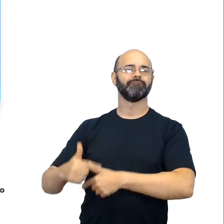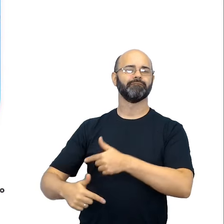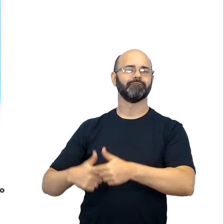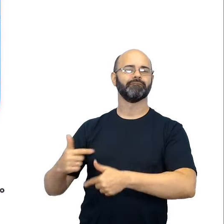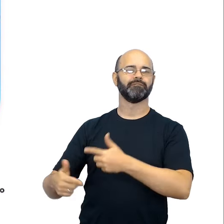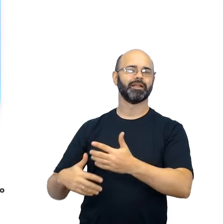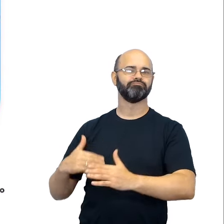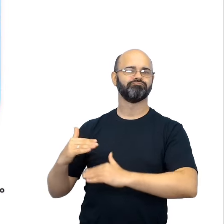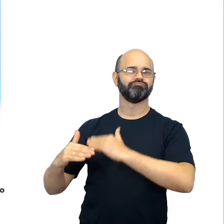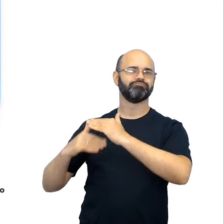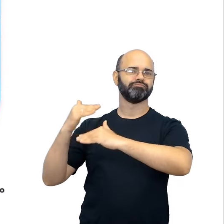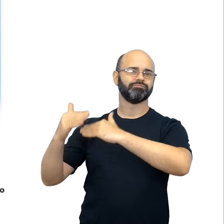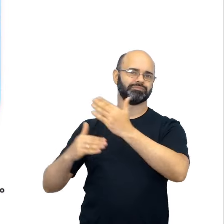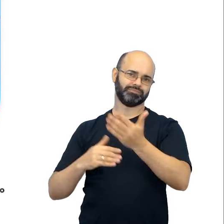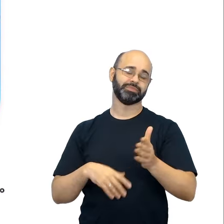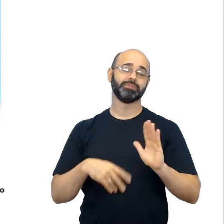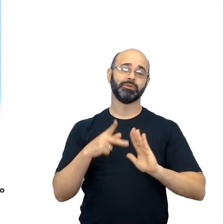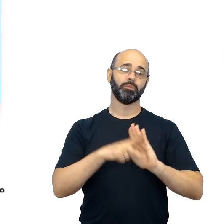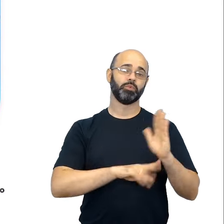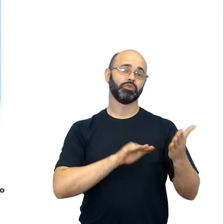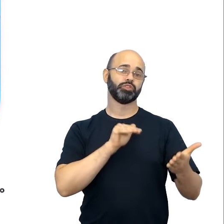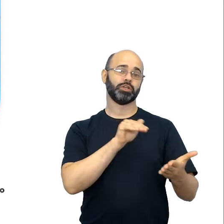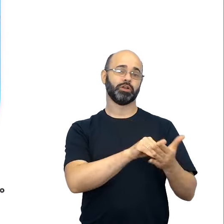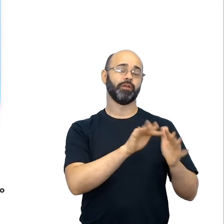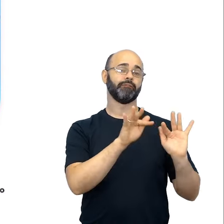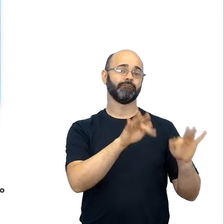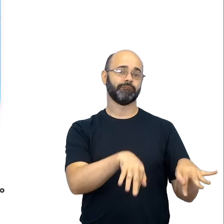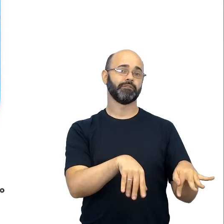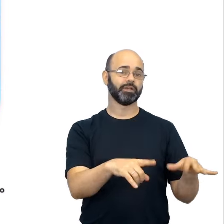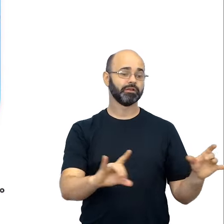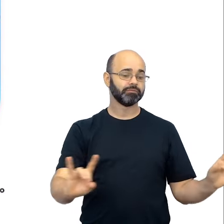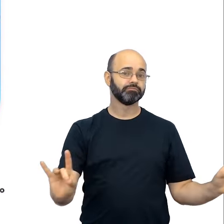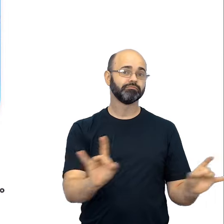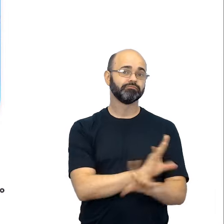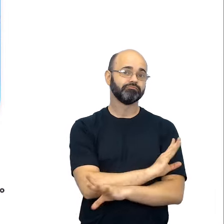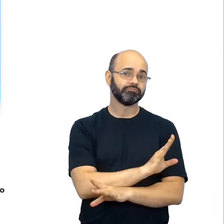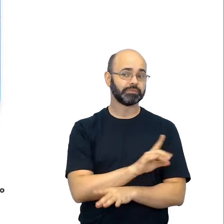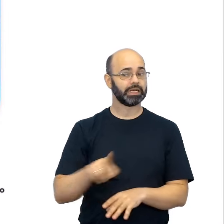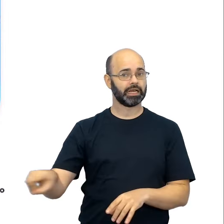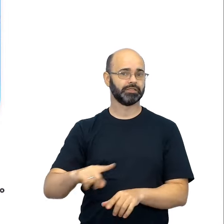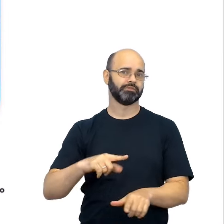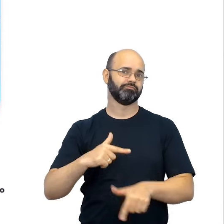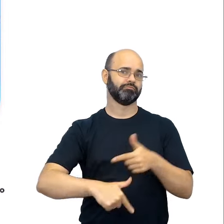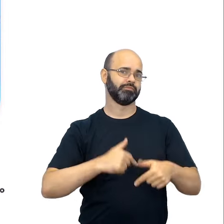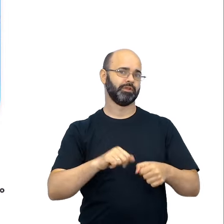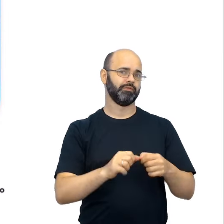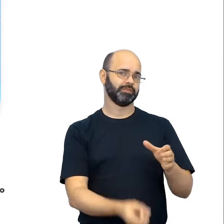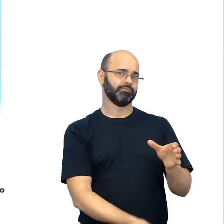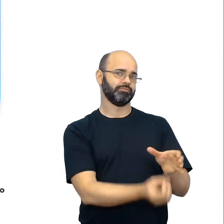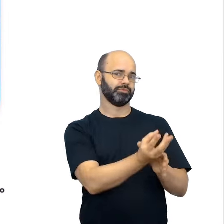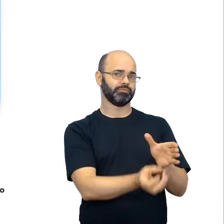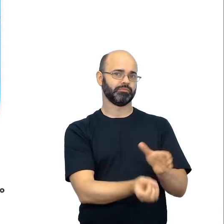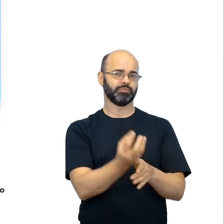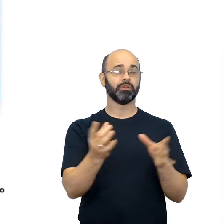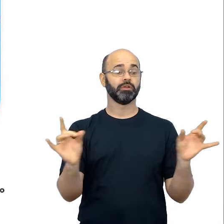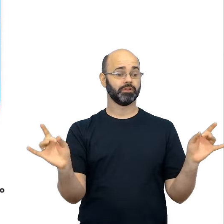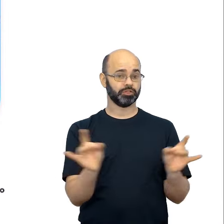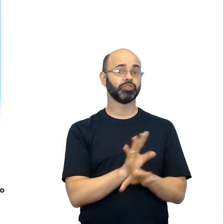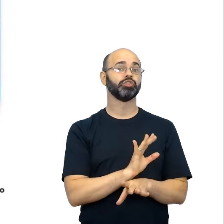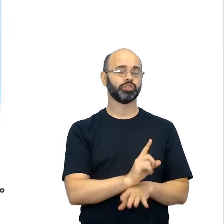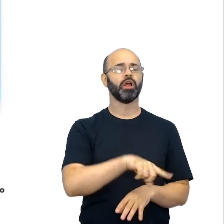quanto um projeto no final, ele tem um produto final, né? Que eles podem colocar em vários espaços, né? Em